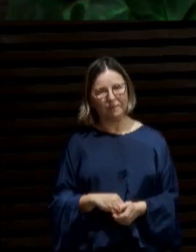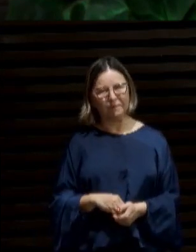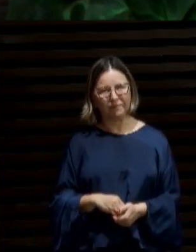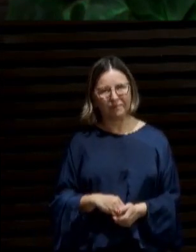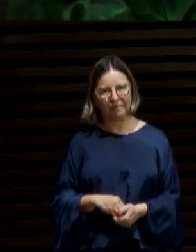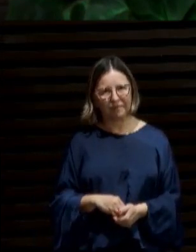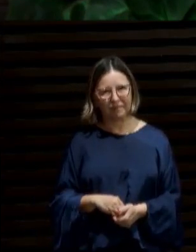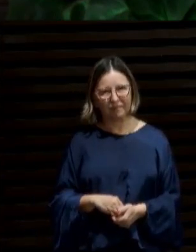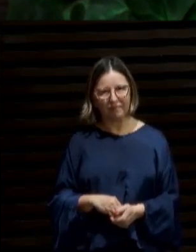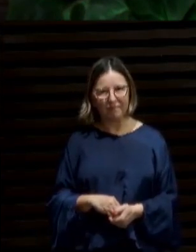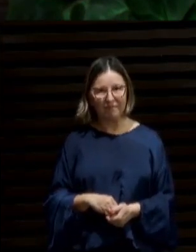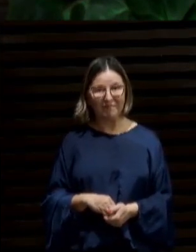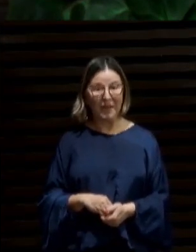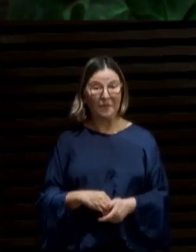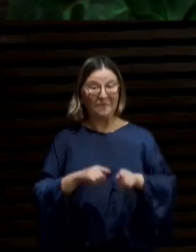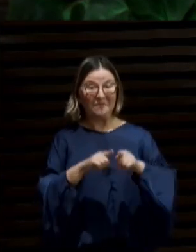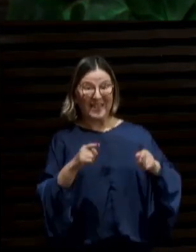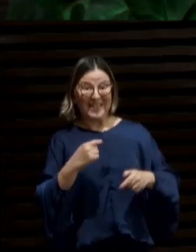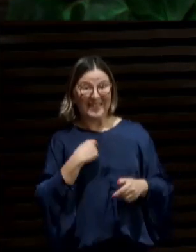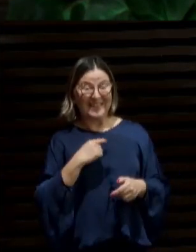Não, eu tenho uma glória que não